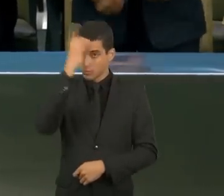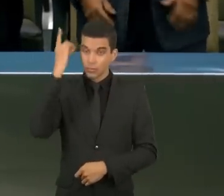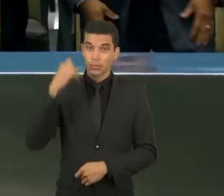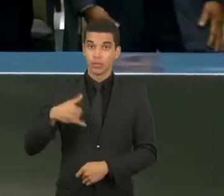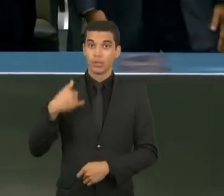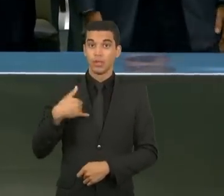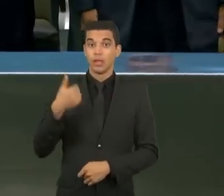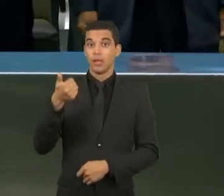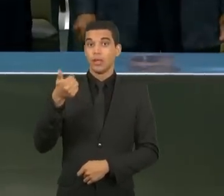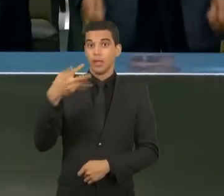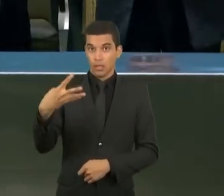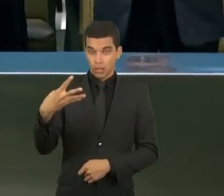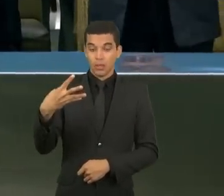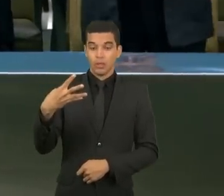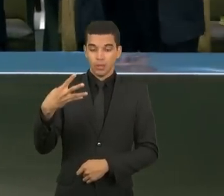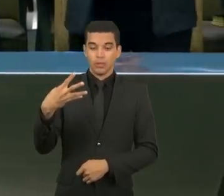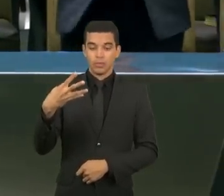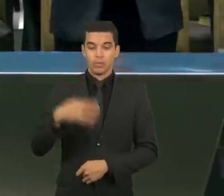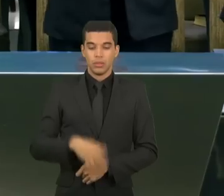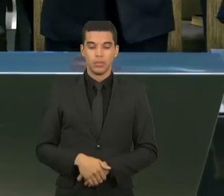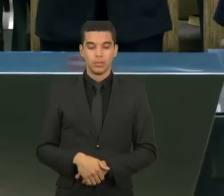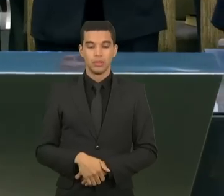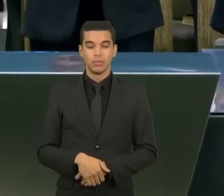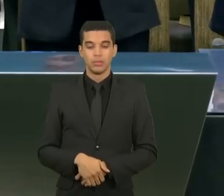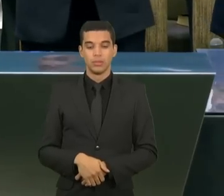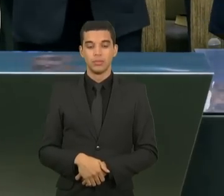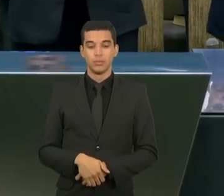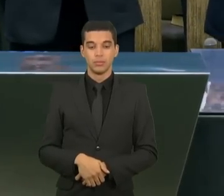idade, lhe entregaram